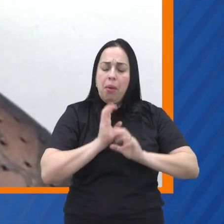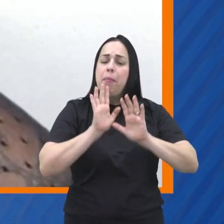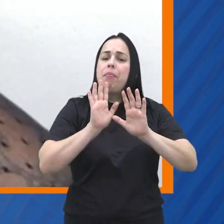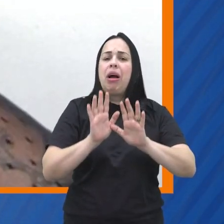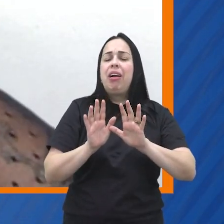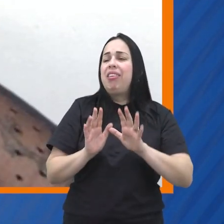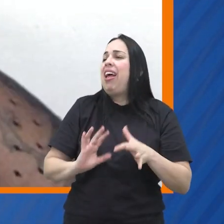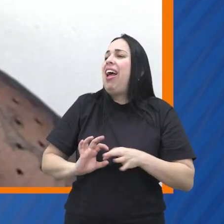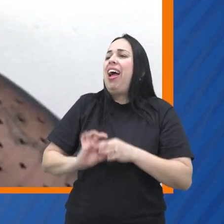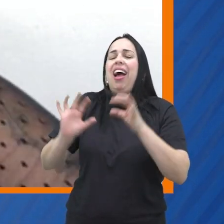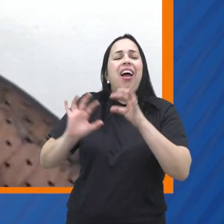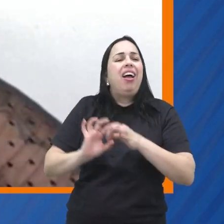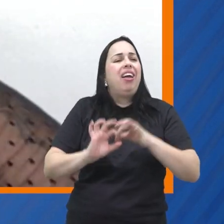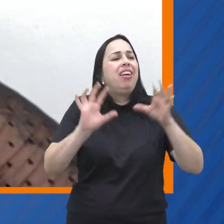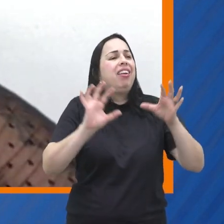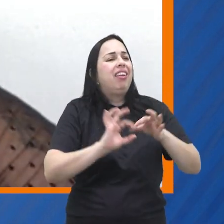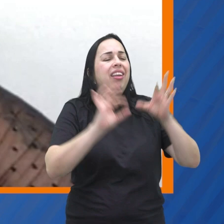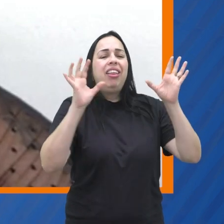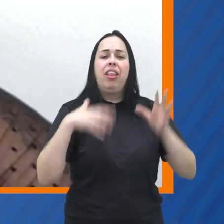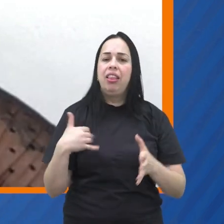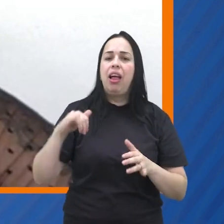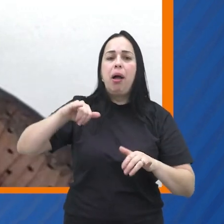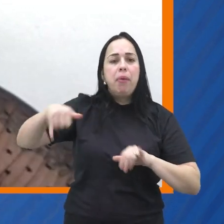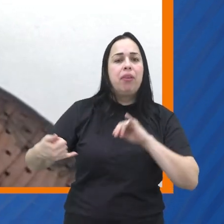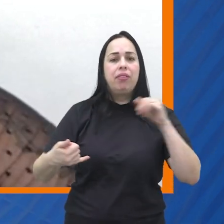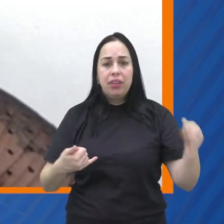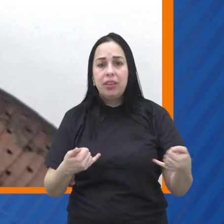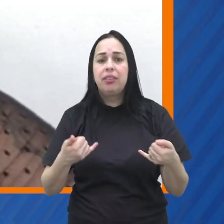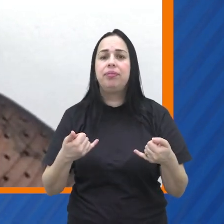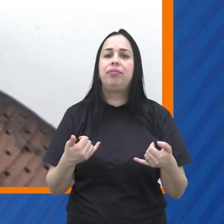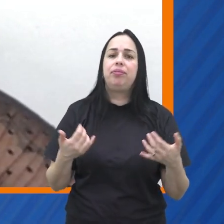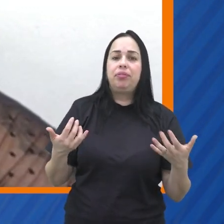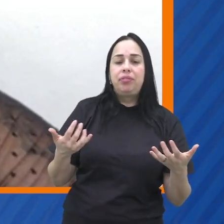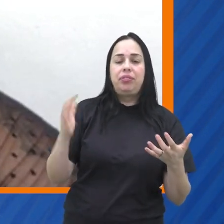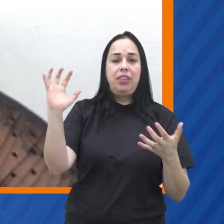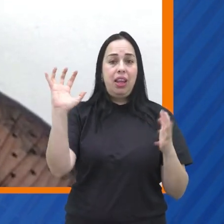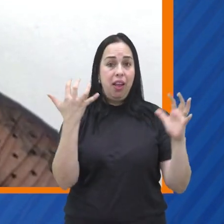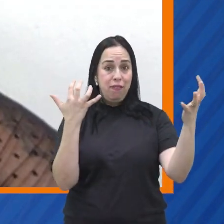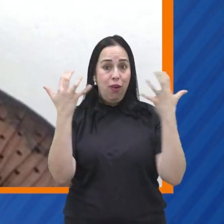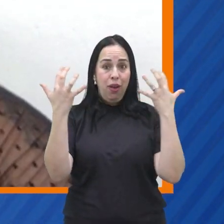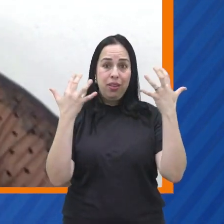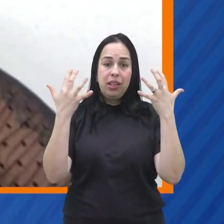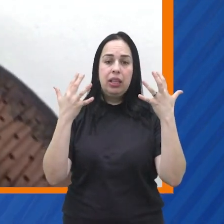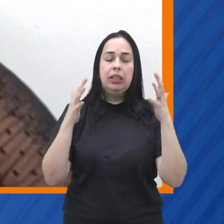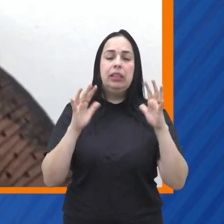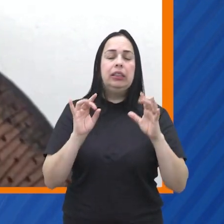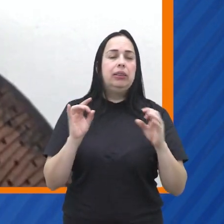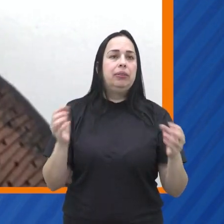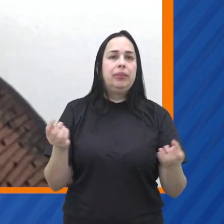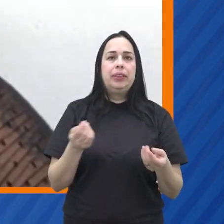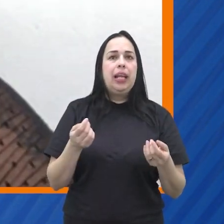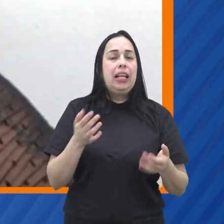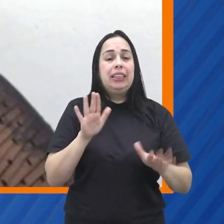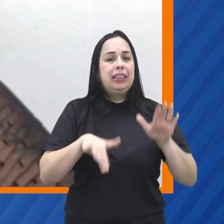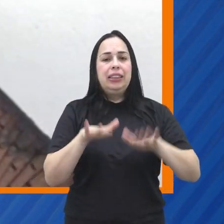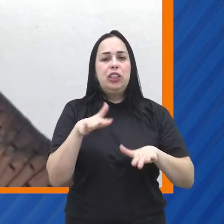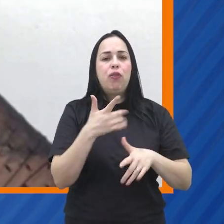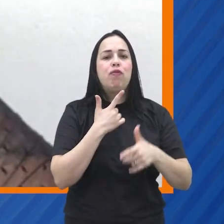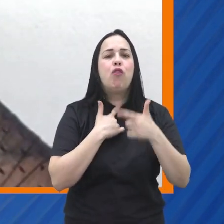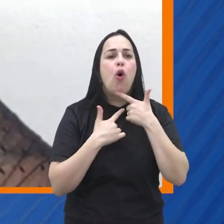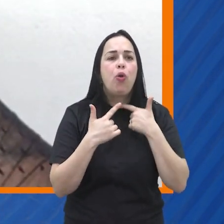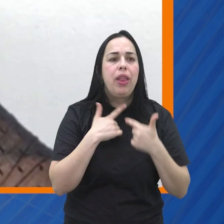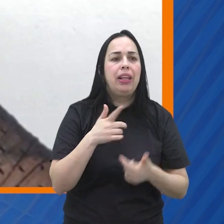mais extrovertida, eu acabava me deixando levar pelas ocasiões, assim, sabe? Então, mesmo que eu